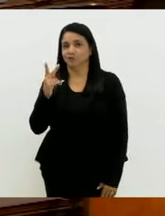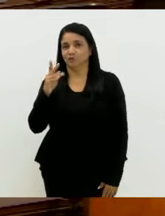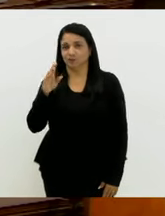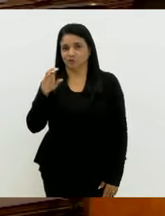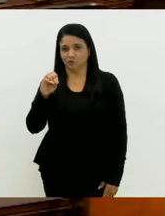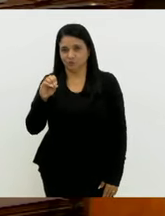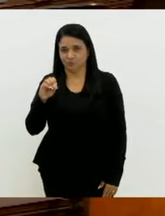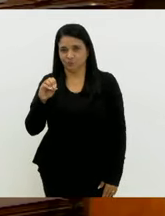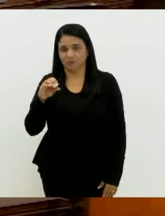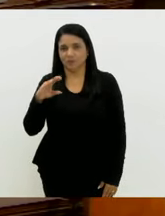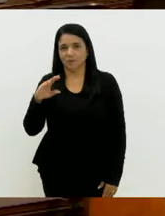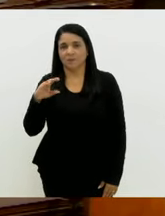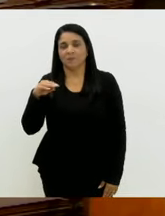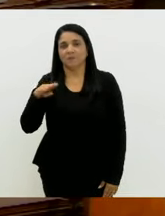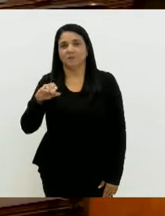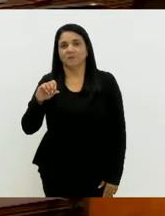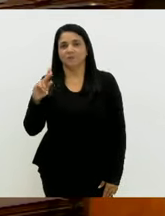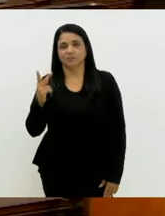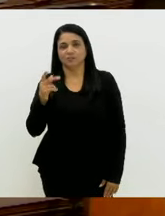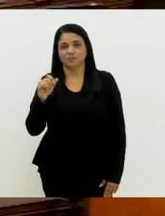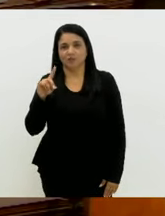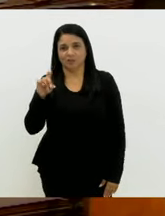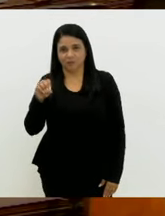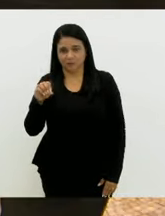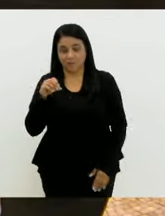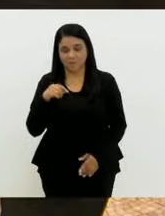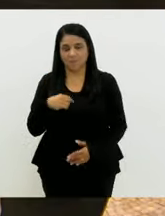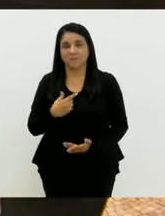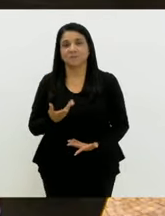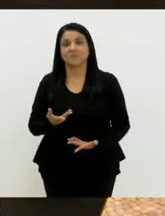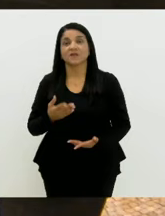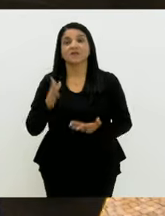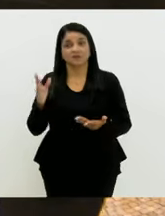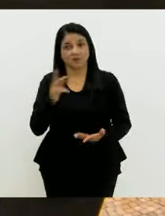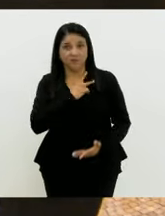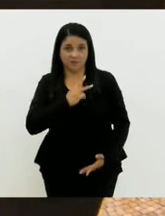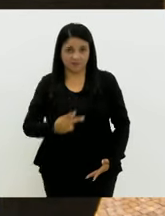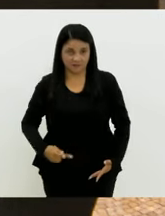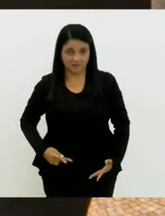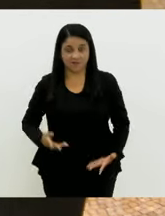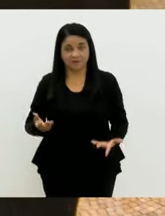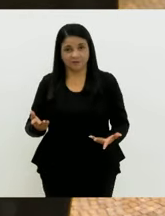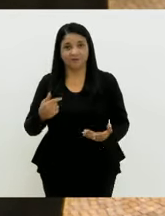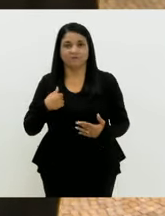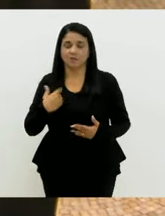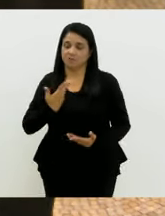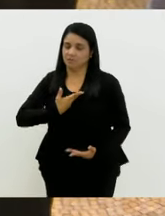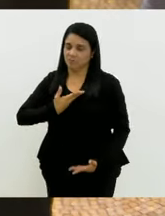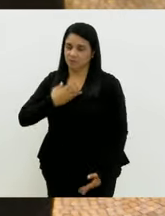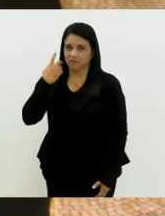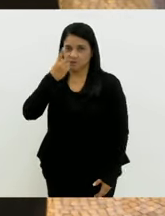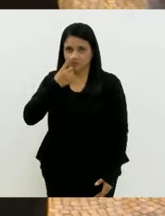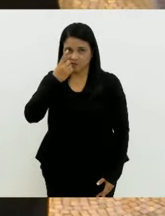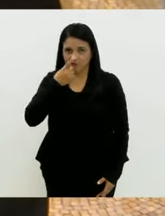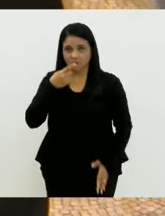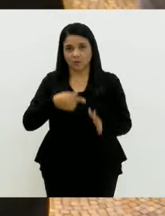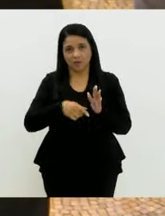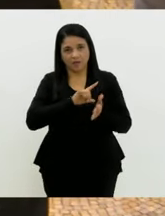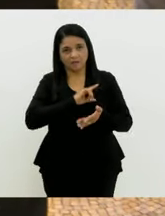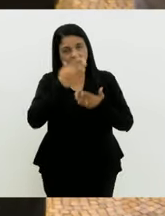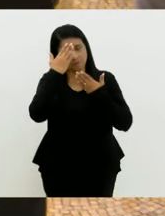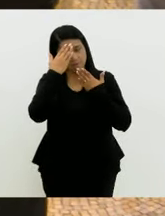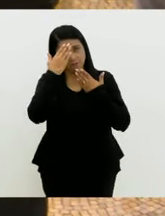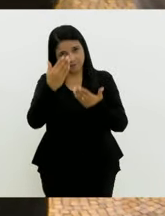Você apertou o botão. Só. Aí, vai. Senhor presidente, colegas deputados, antes de mais nada, quero agradecer a